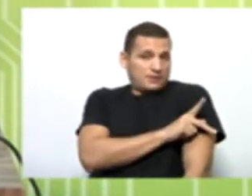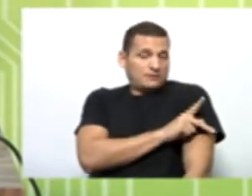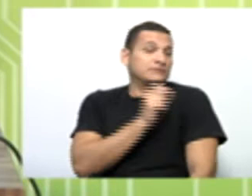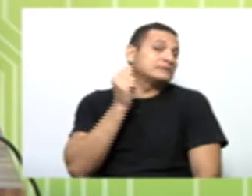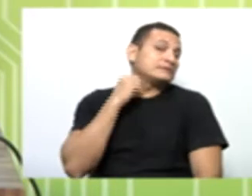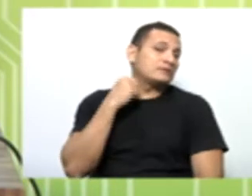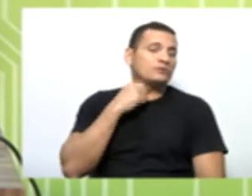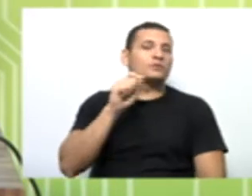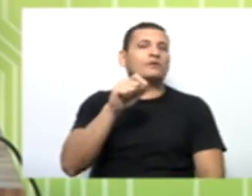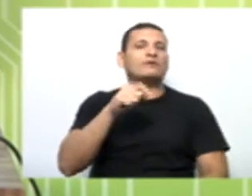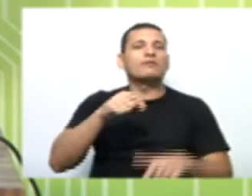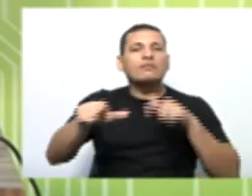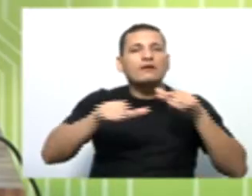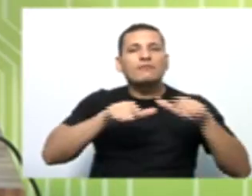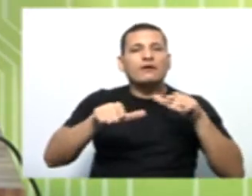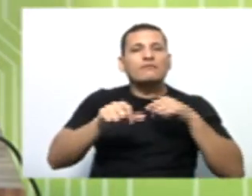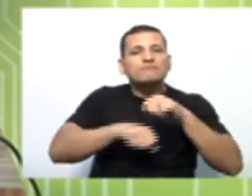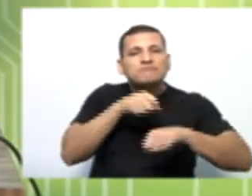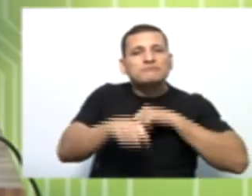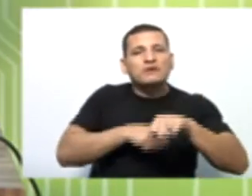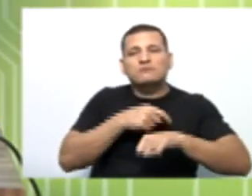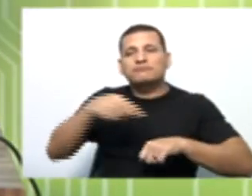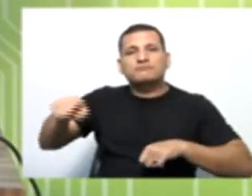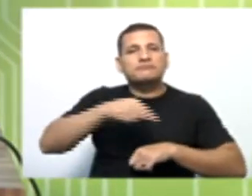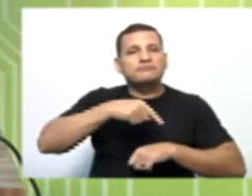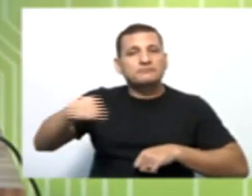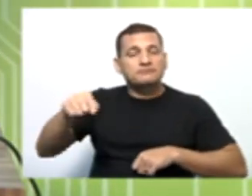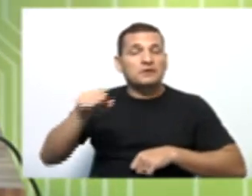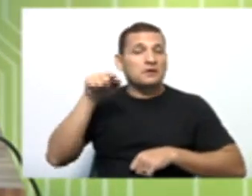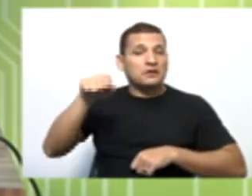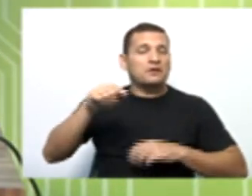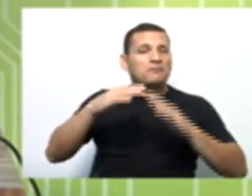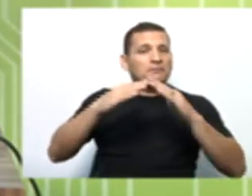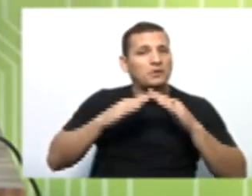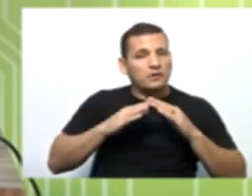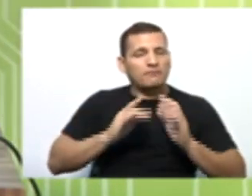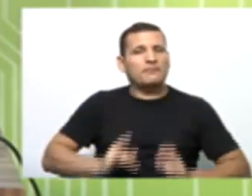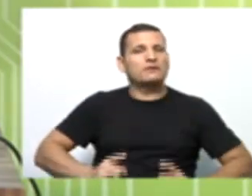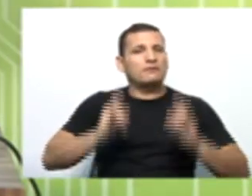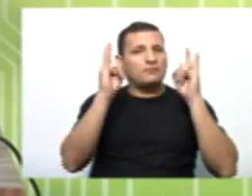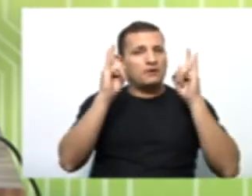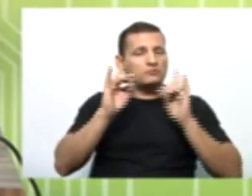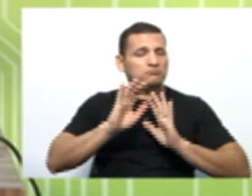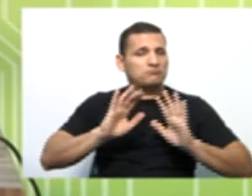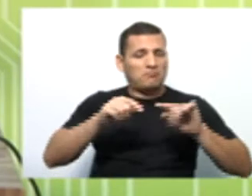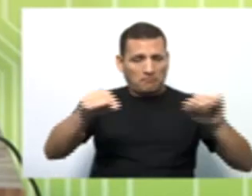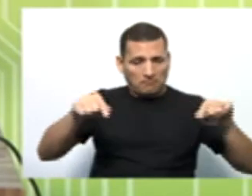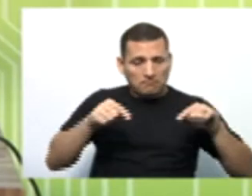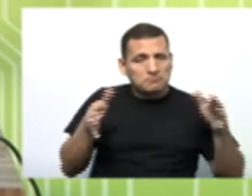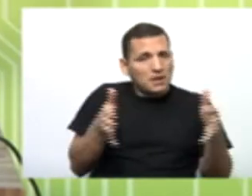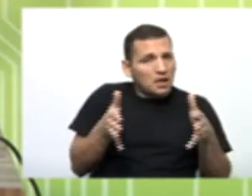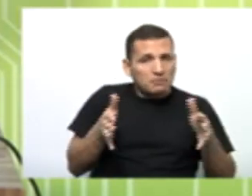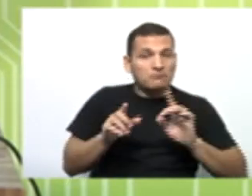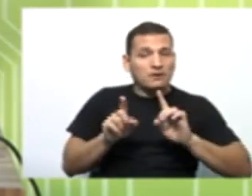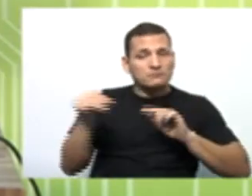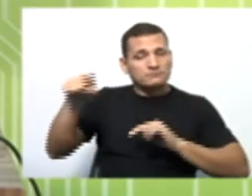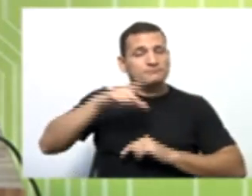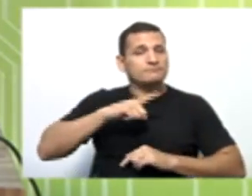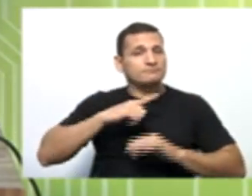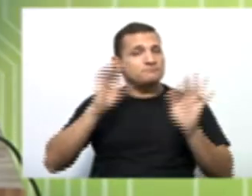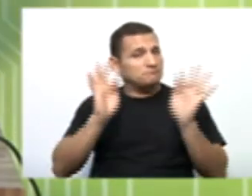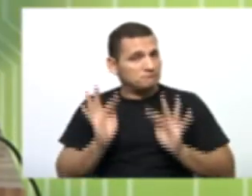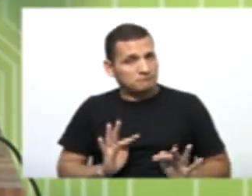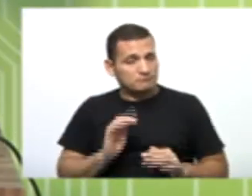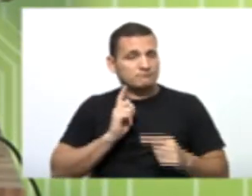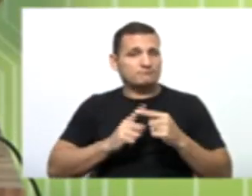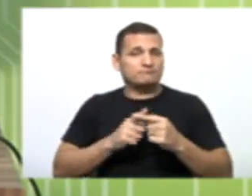para o trabalho, né? Eles moram em apartamentos funcionais de 24 metros quadrados e eles se sentem felizes com isso. Por quê? Eles